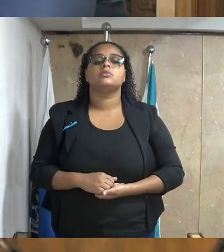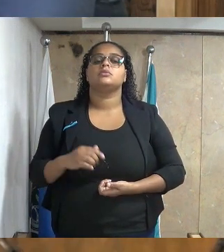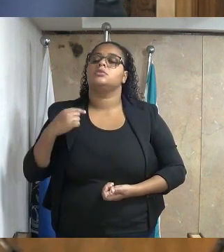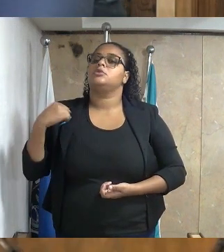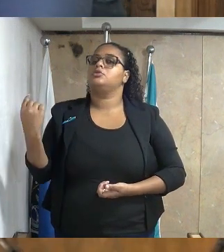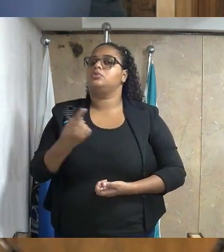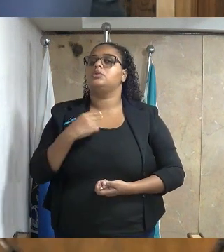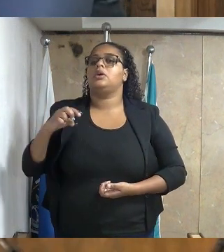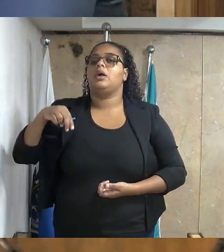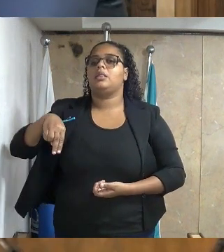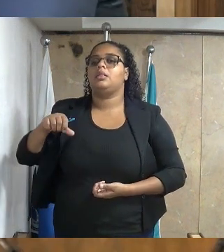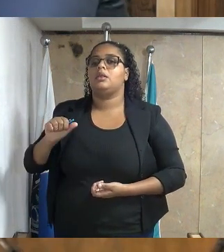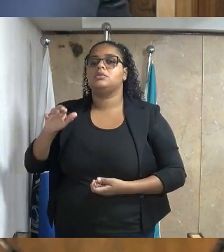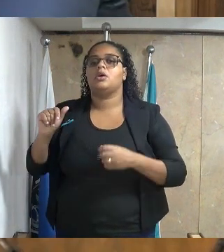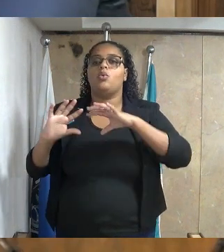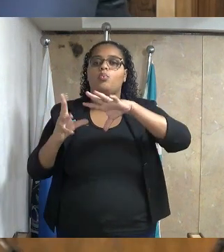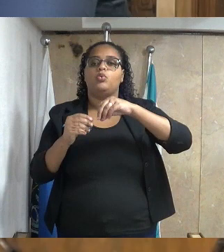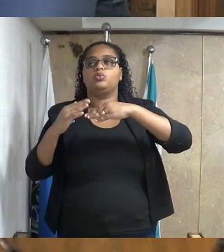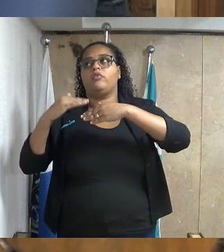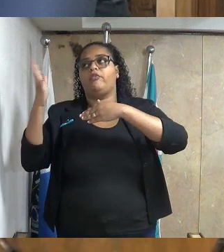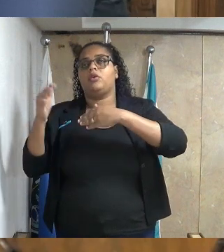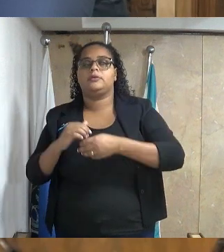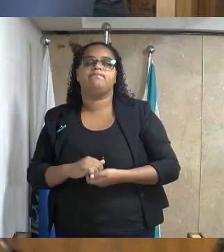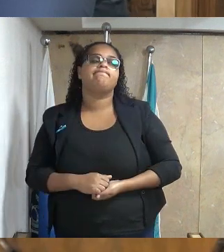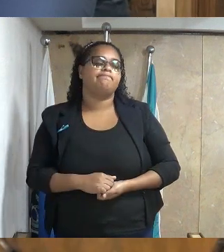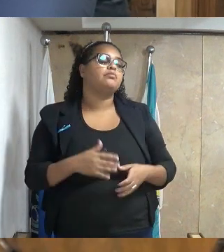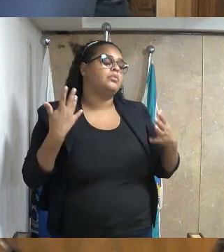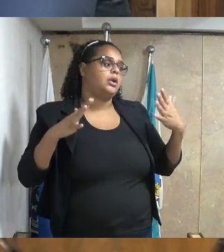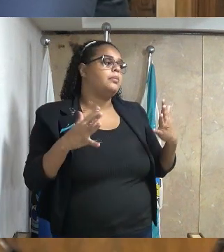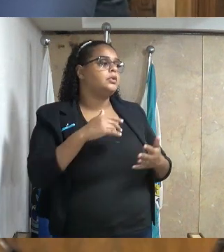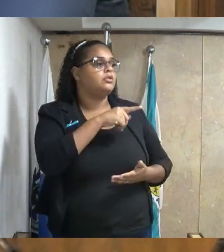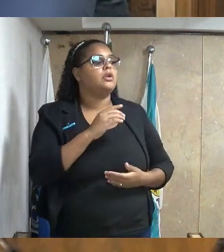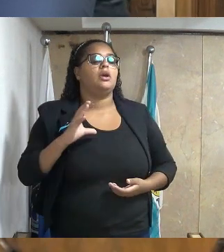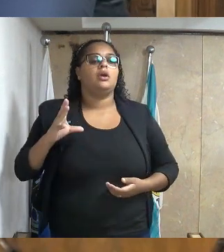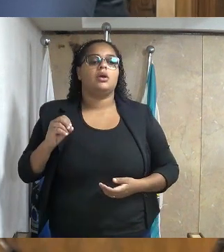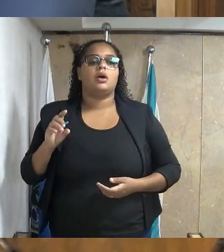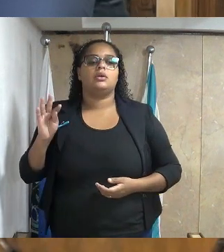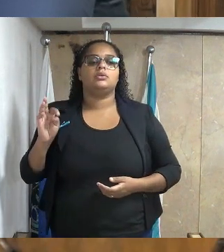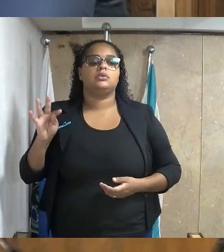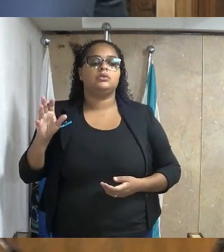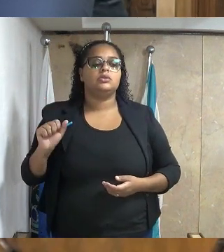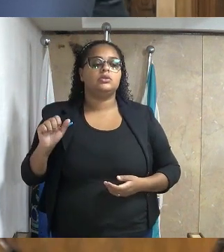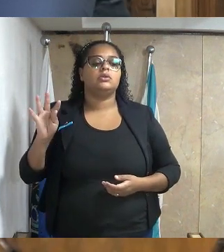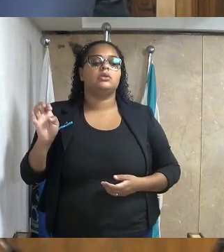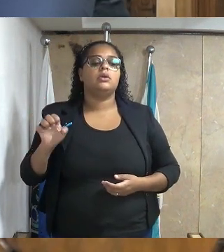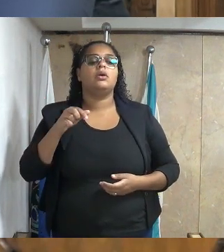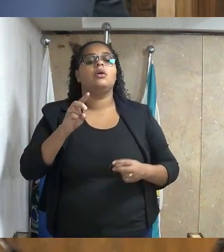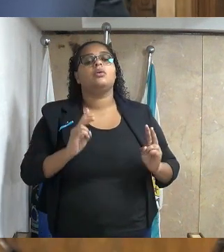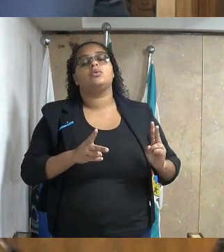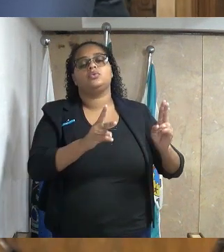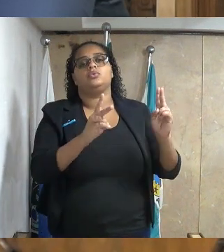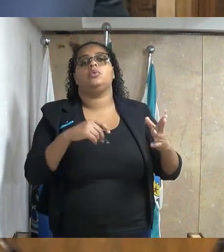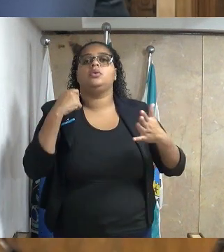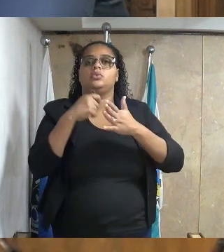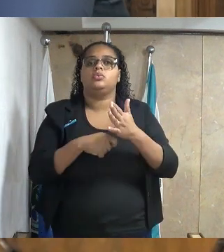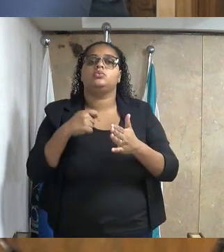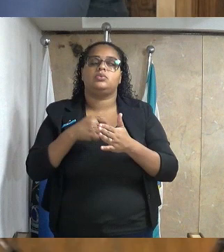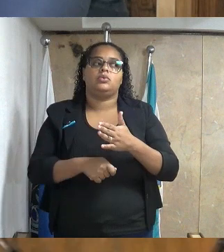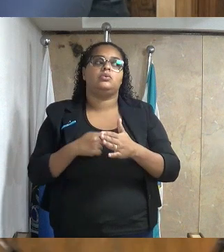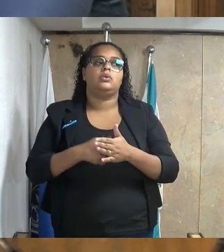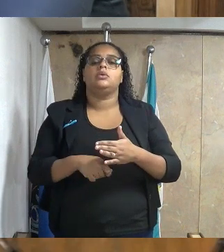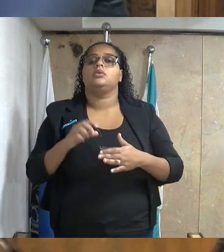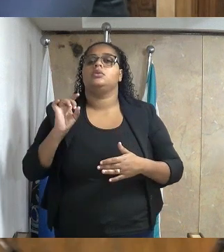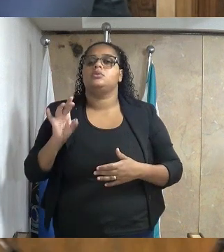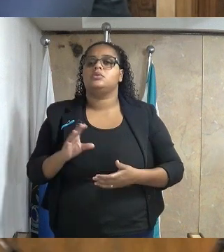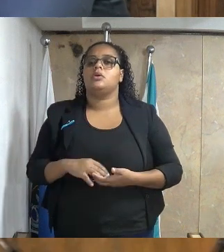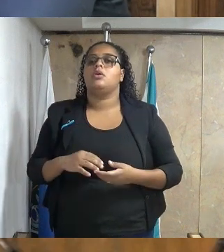todas as nações, né, o mundo afora. Então, parabéns, vereador Catite, continue nessa sua luta, que você conta não só com o presidente